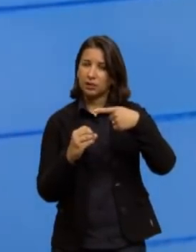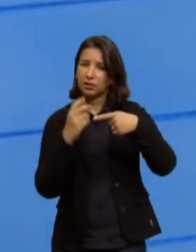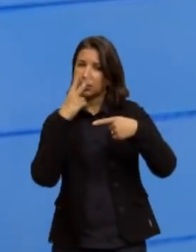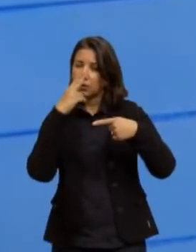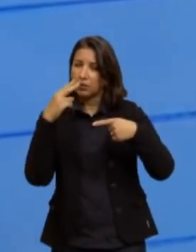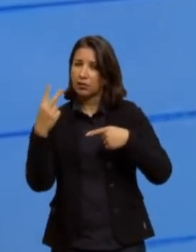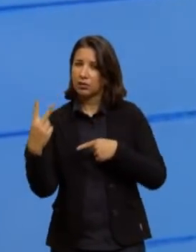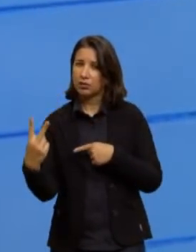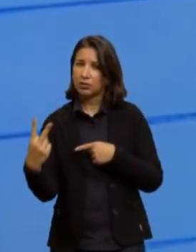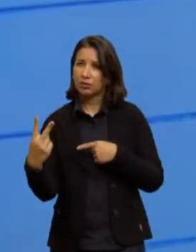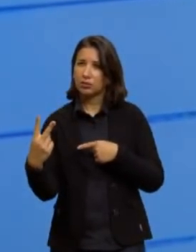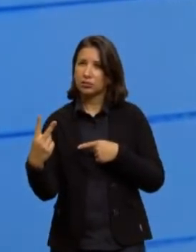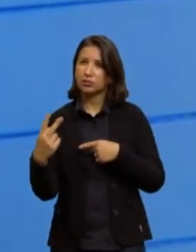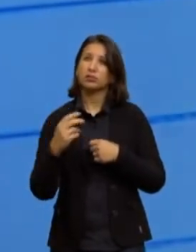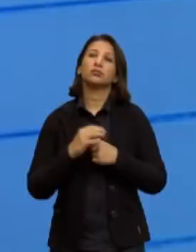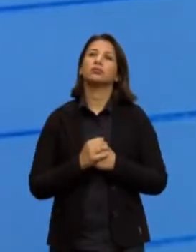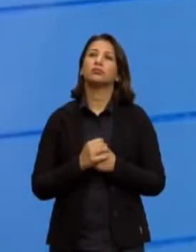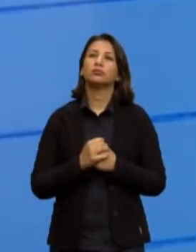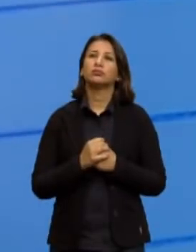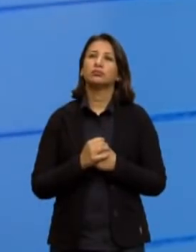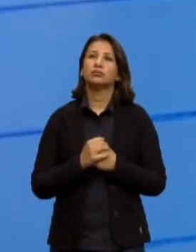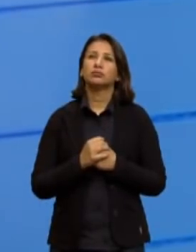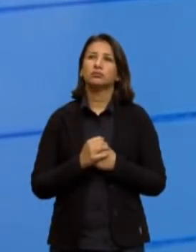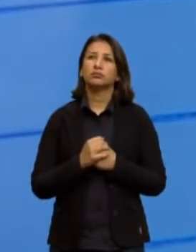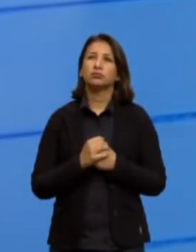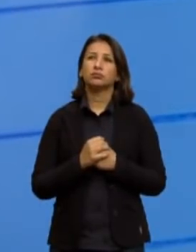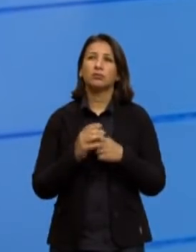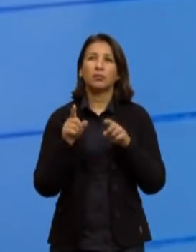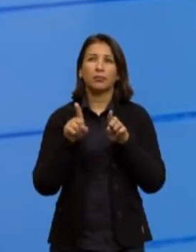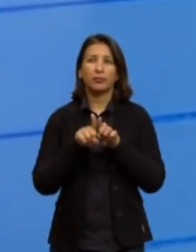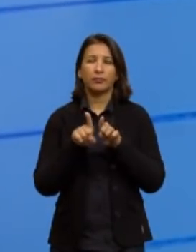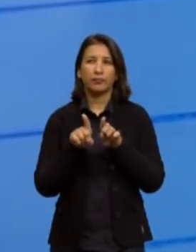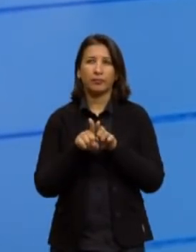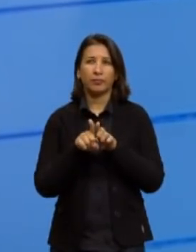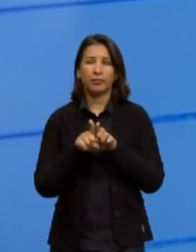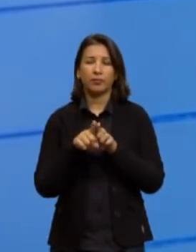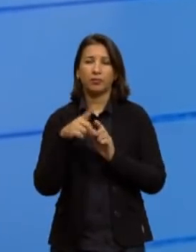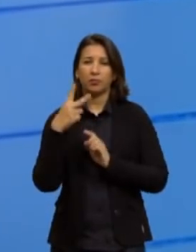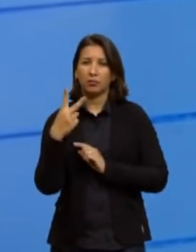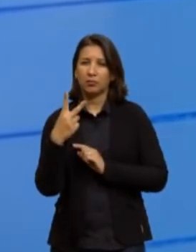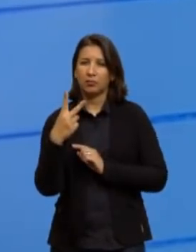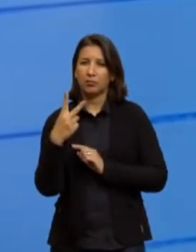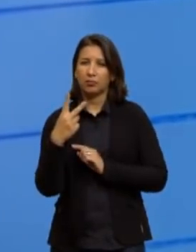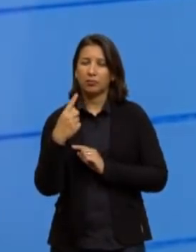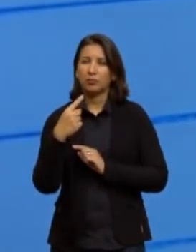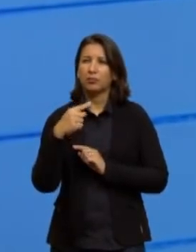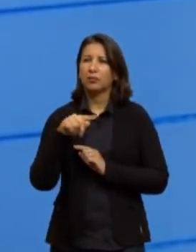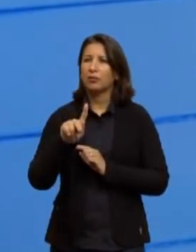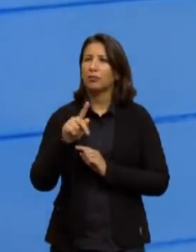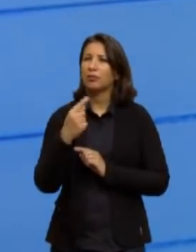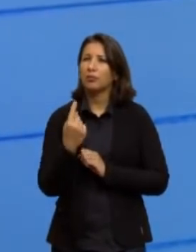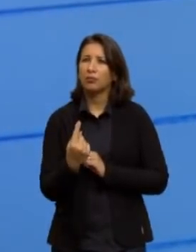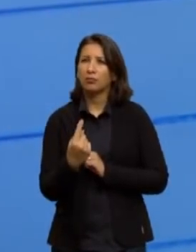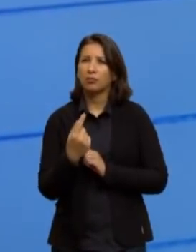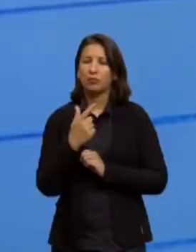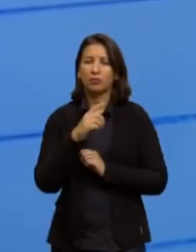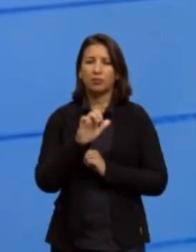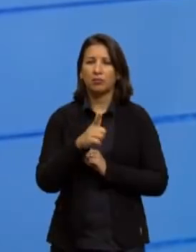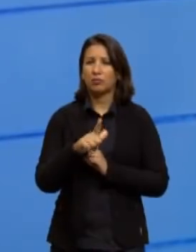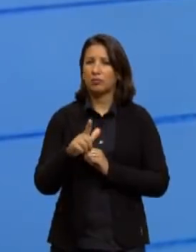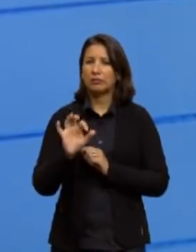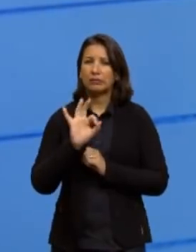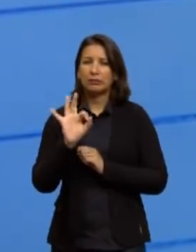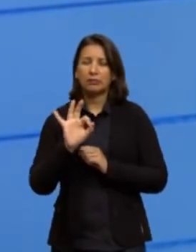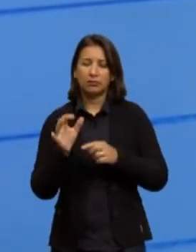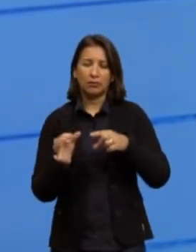então x está para 40 assim como dois está para um é não esqueço não há nada embaixo desse